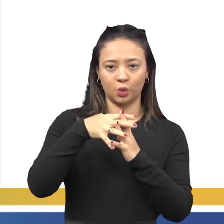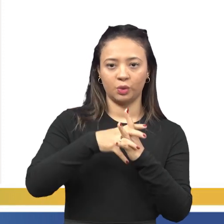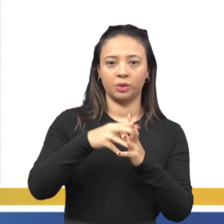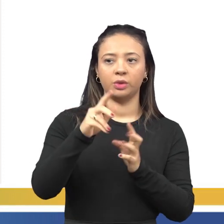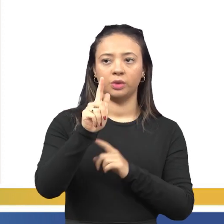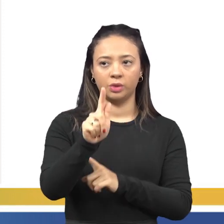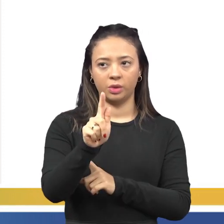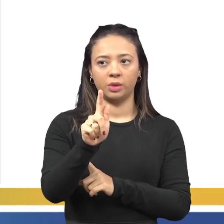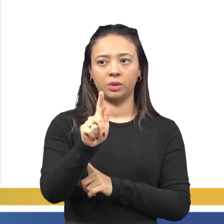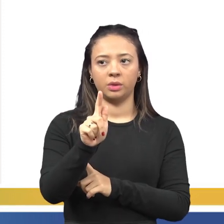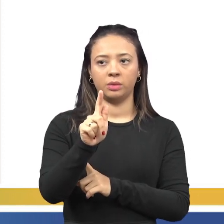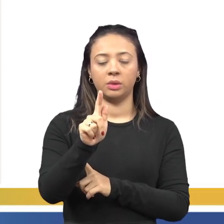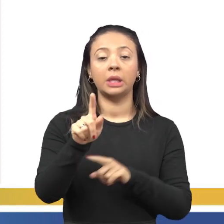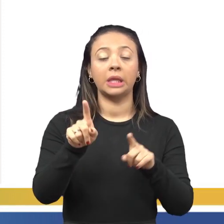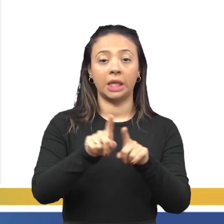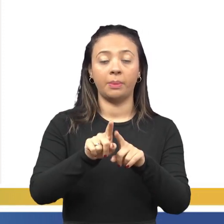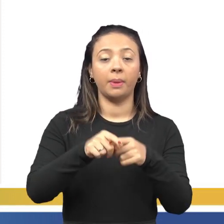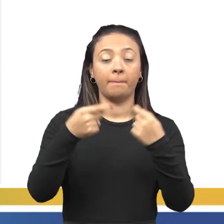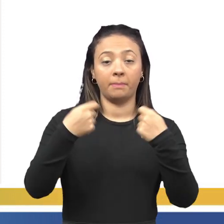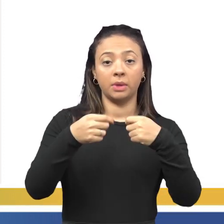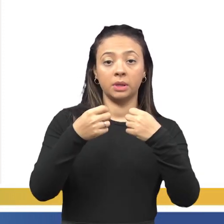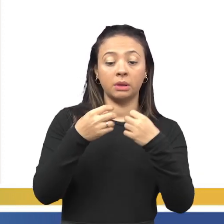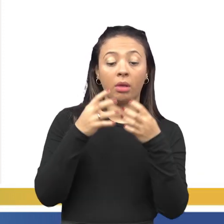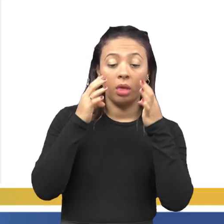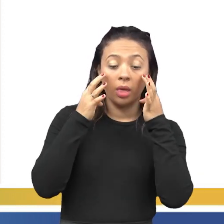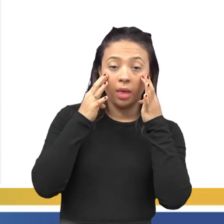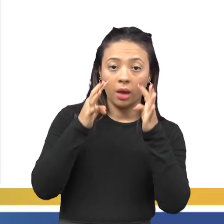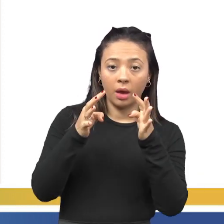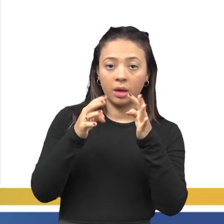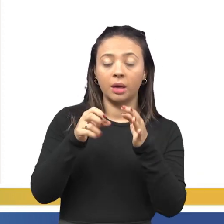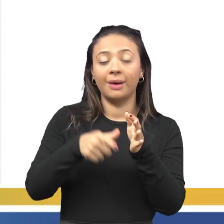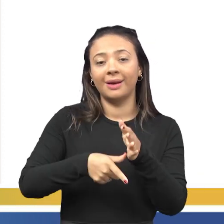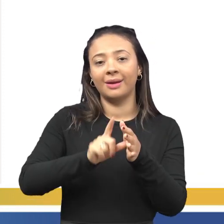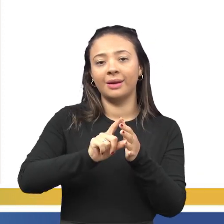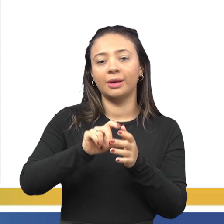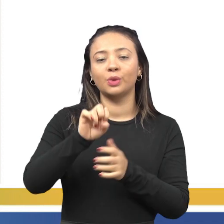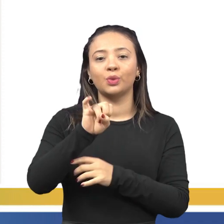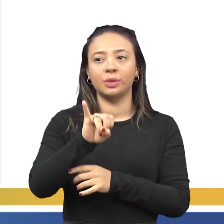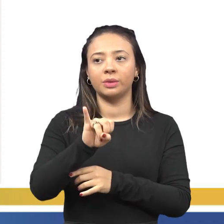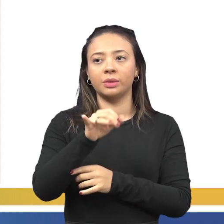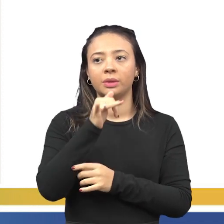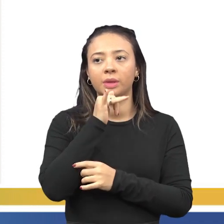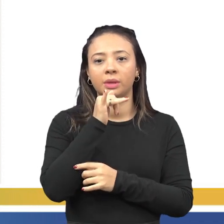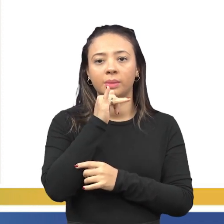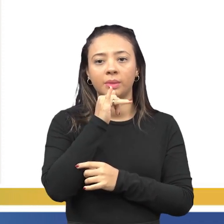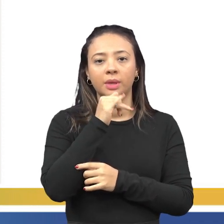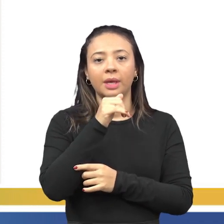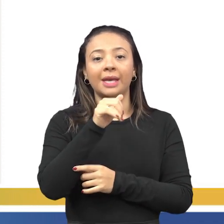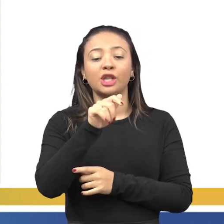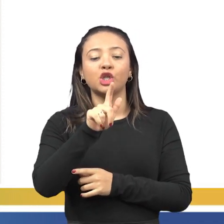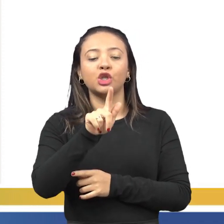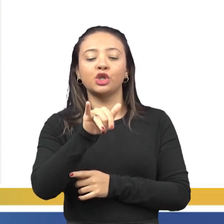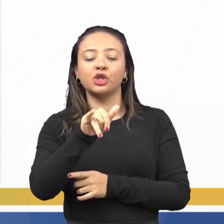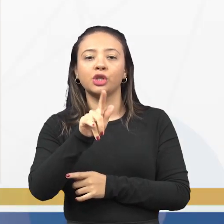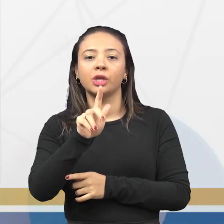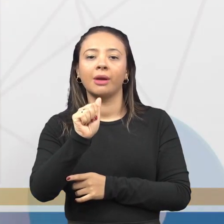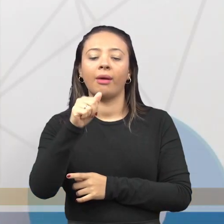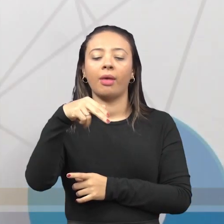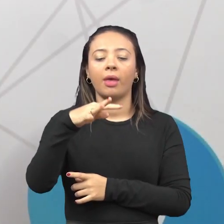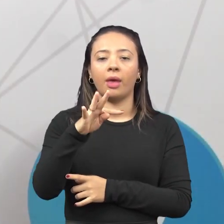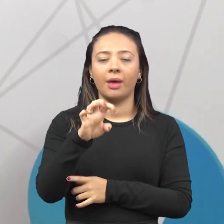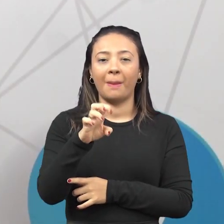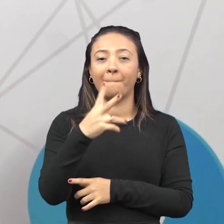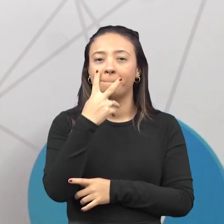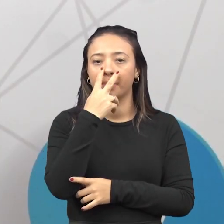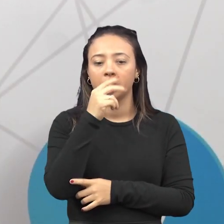antes da vogal I, certo? Que eu vou pronunciar ela com som de R. Por exemplo, ó, gigante, certo? E quando ela está